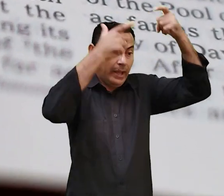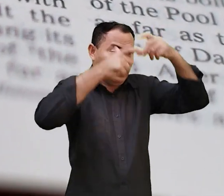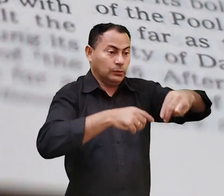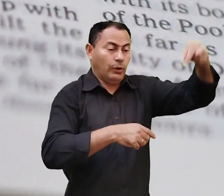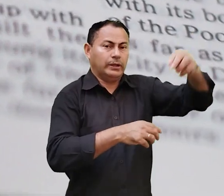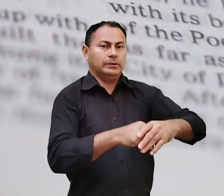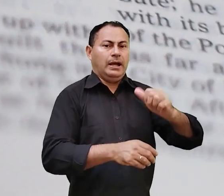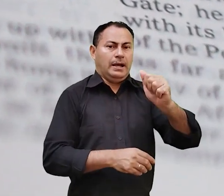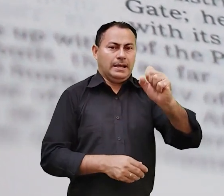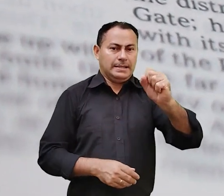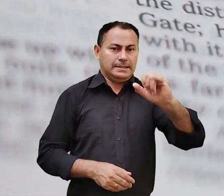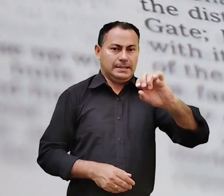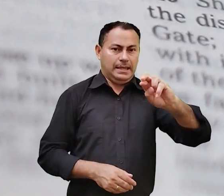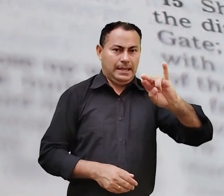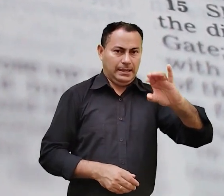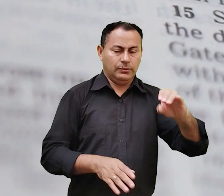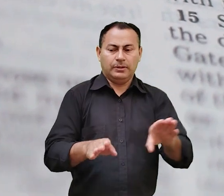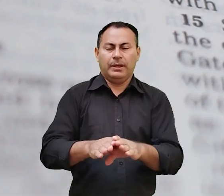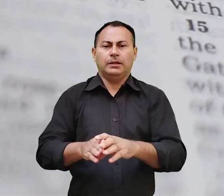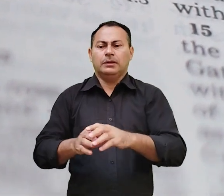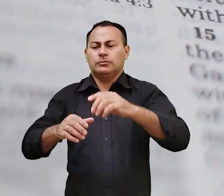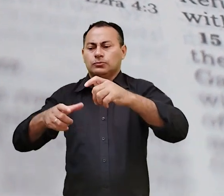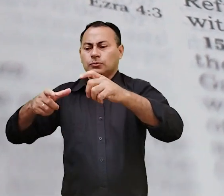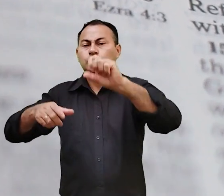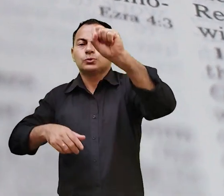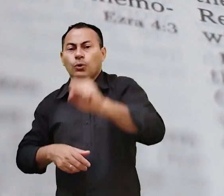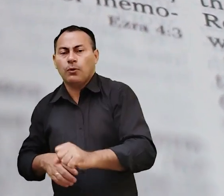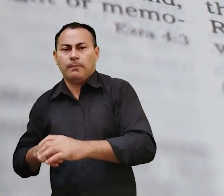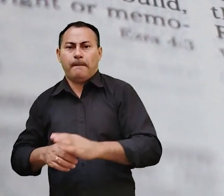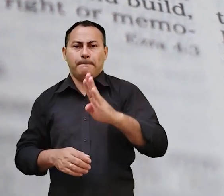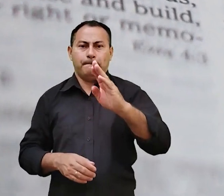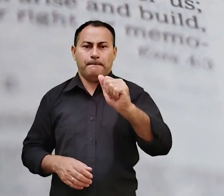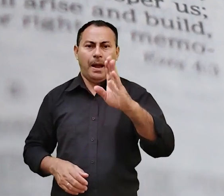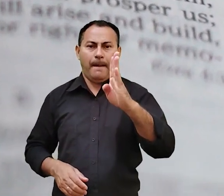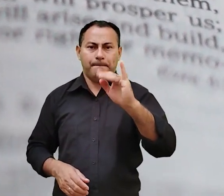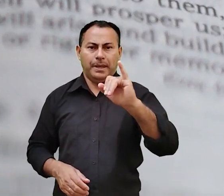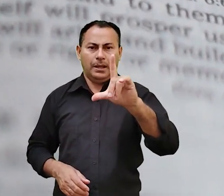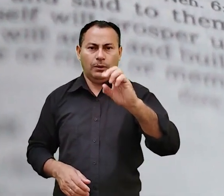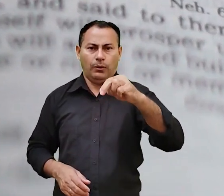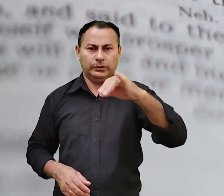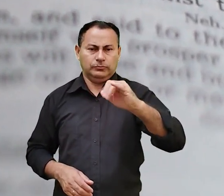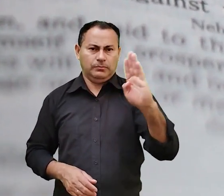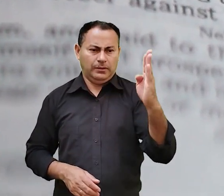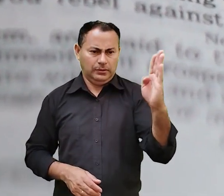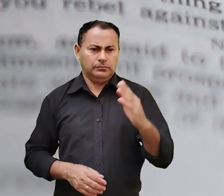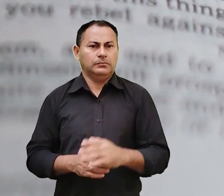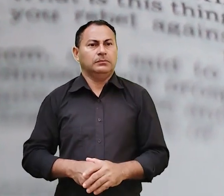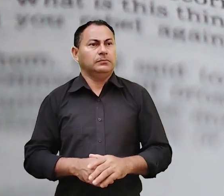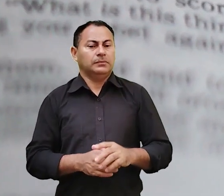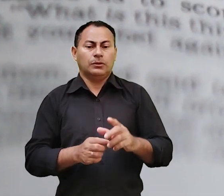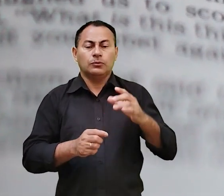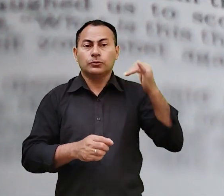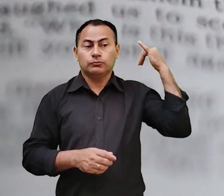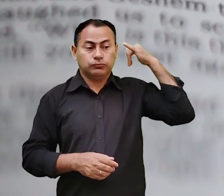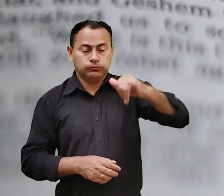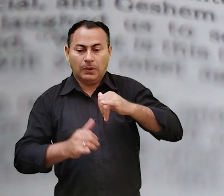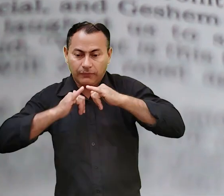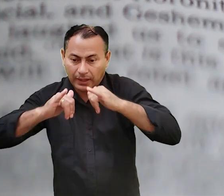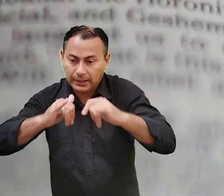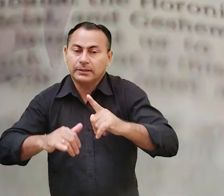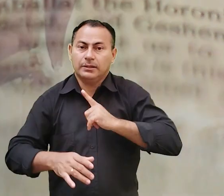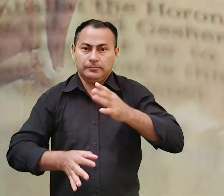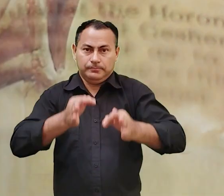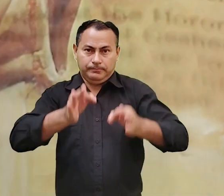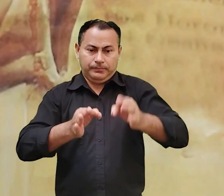do reino do sul pelos babilônios foram julgamentos de Deus. Deus sempre alertou seu povo através dos profetas que traria